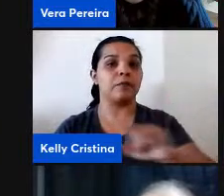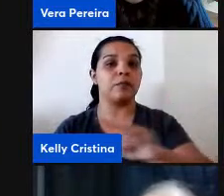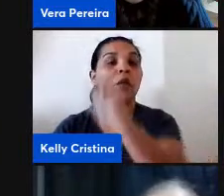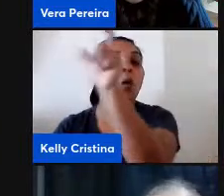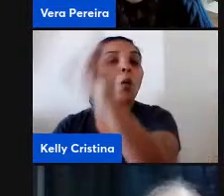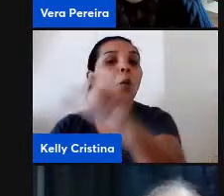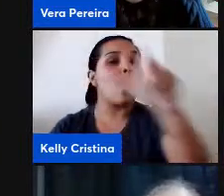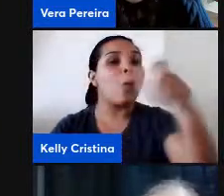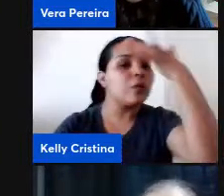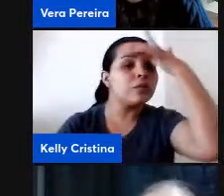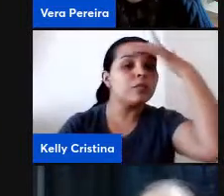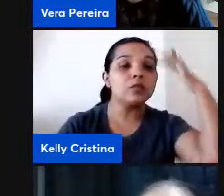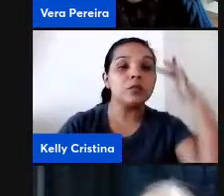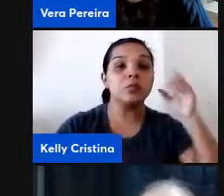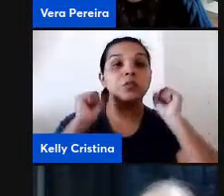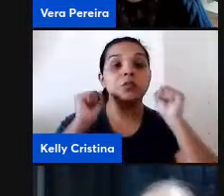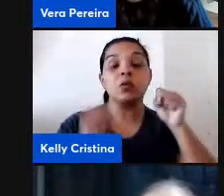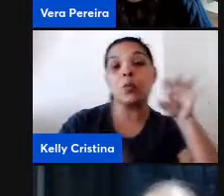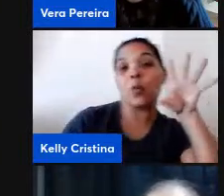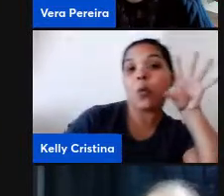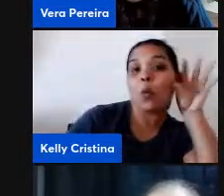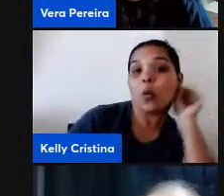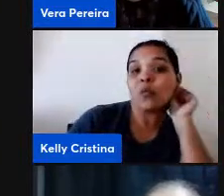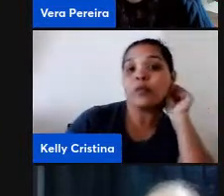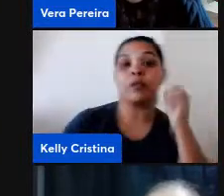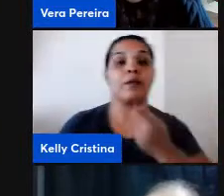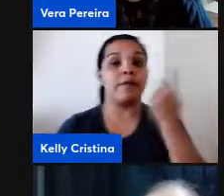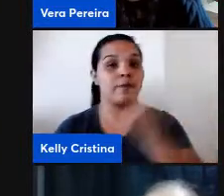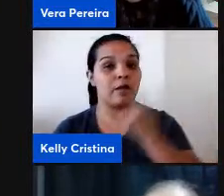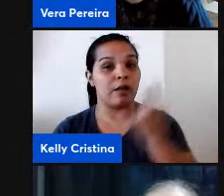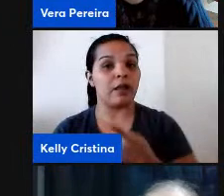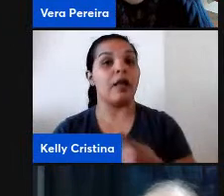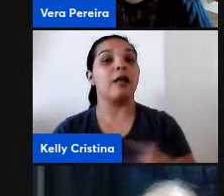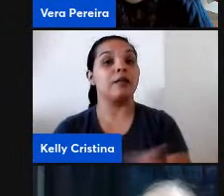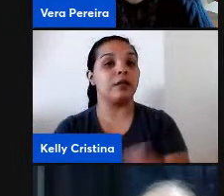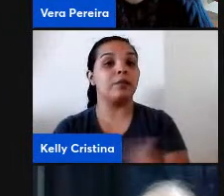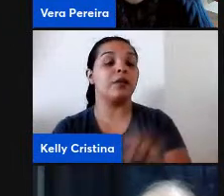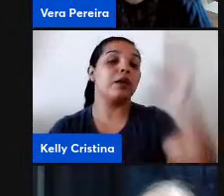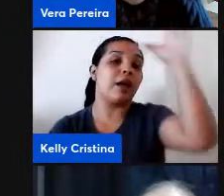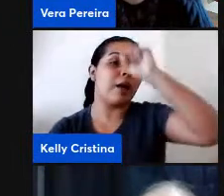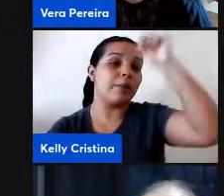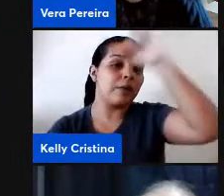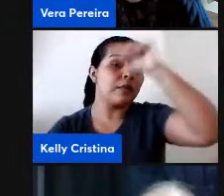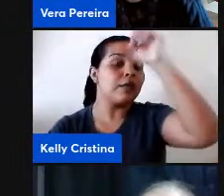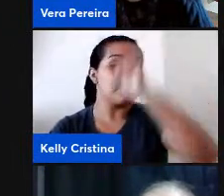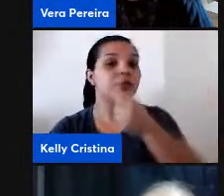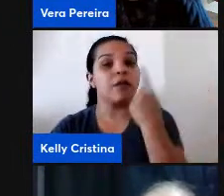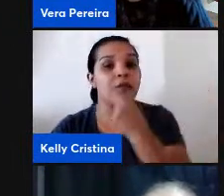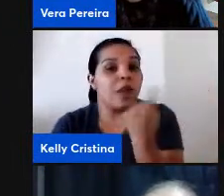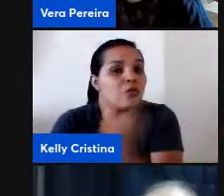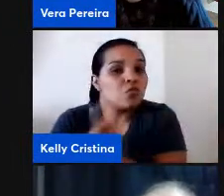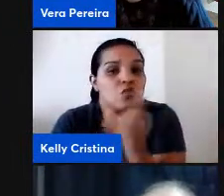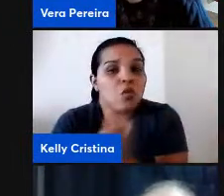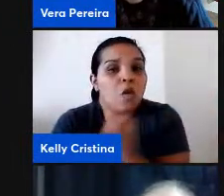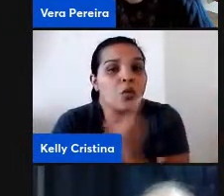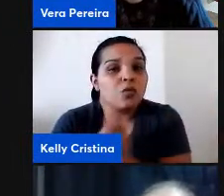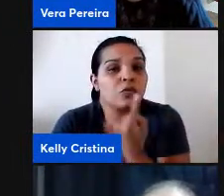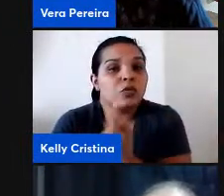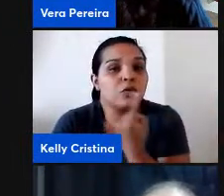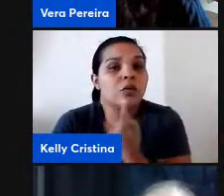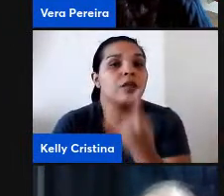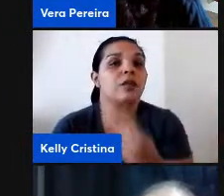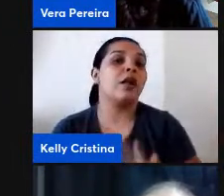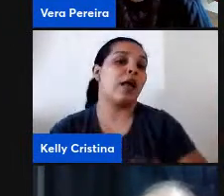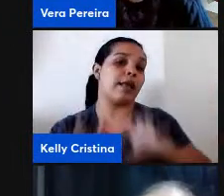falem e nós possamos ouvir e falar, nós aprendemos a falar sozinhos. Por isso a gente fala de aquisição